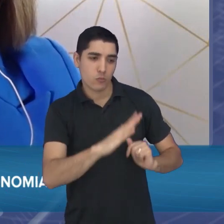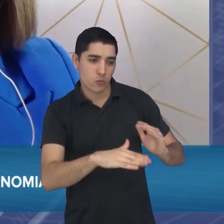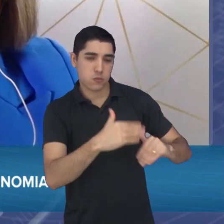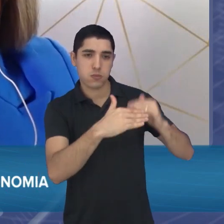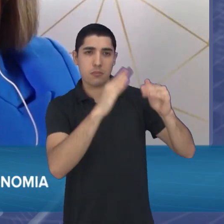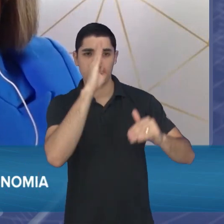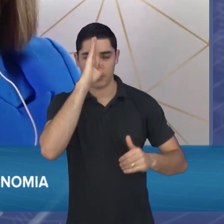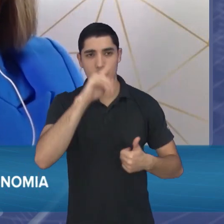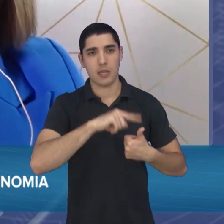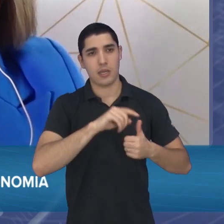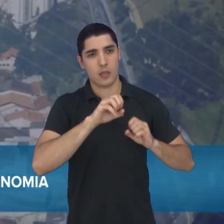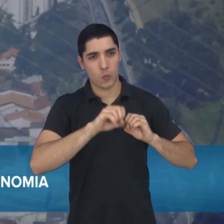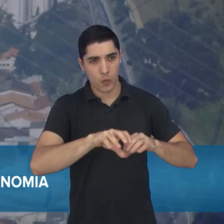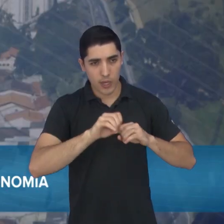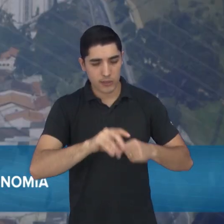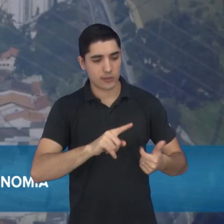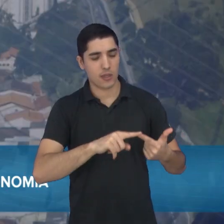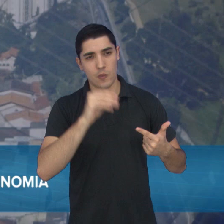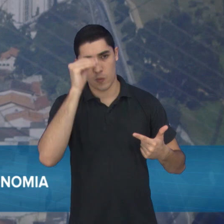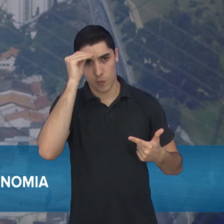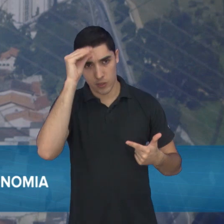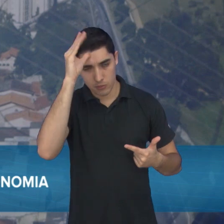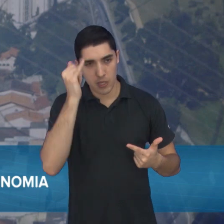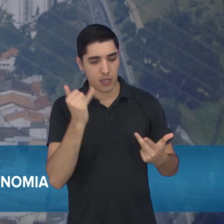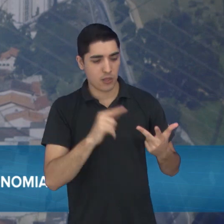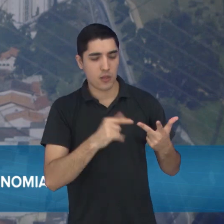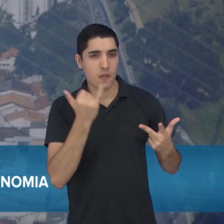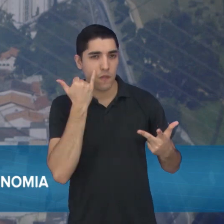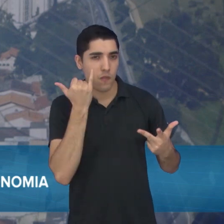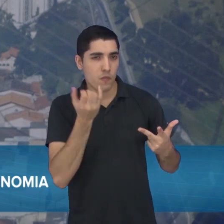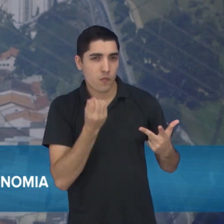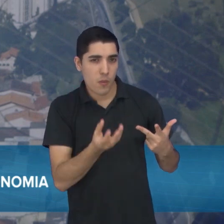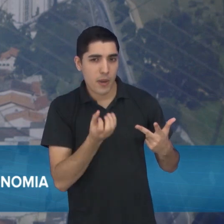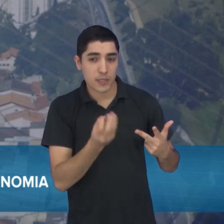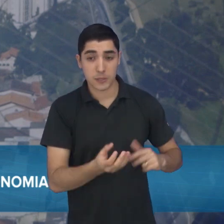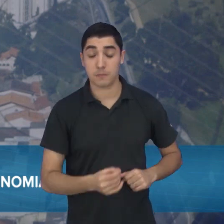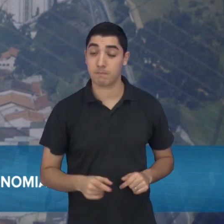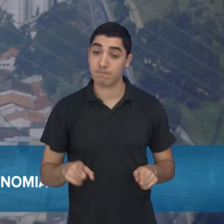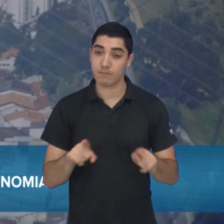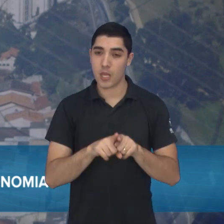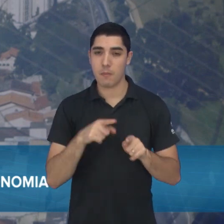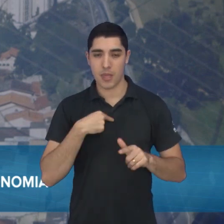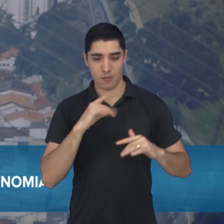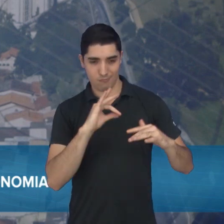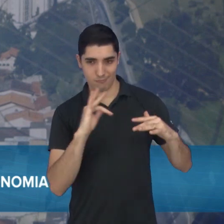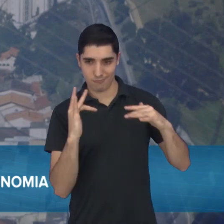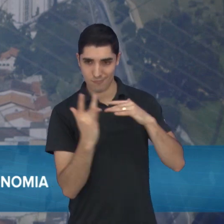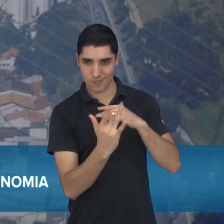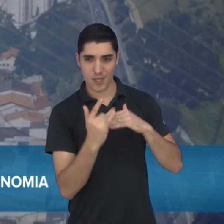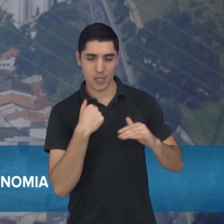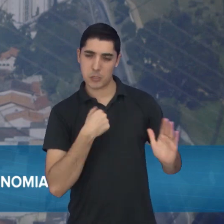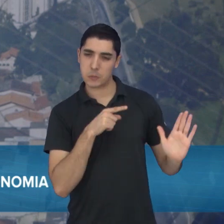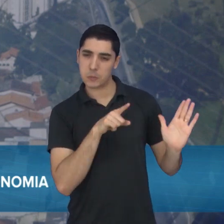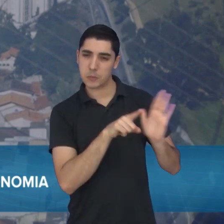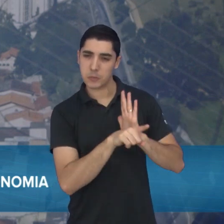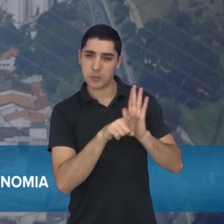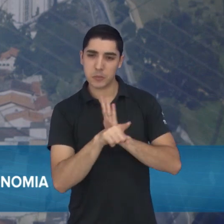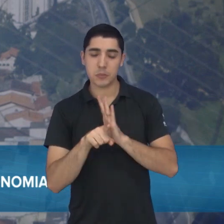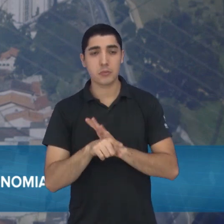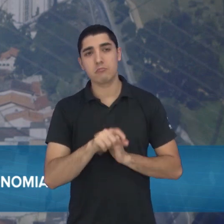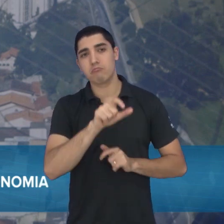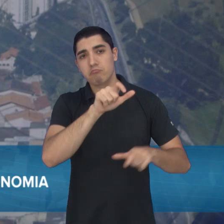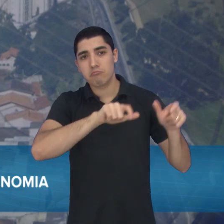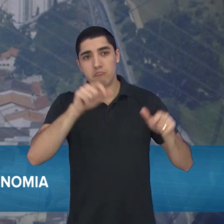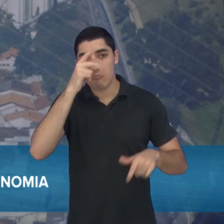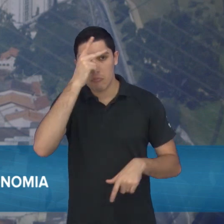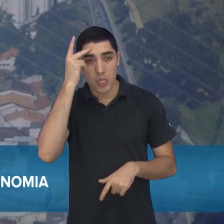educação, informação, conhecimento. E, pessoal, olha só, eu perguntei nas redes sociais da TV Câmara se as pessoas